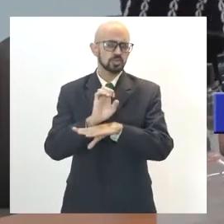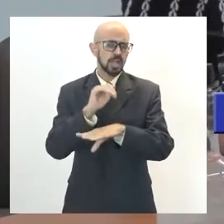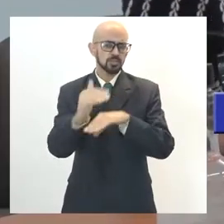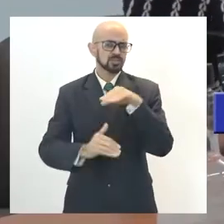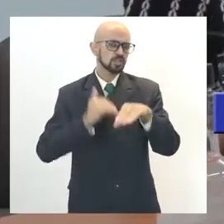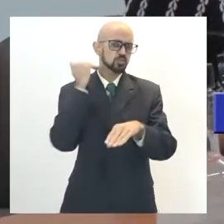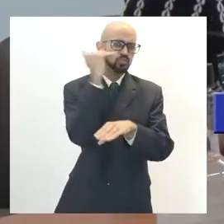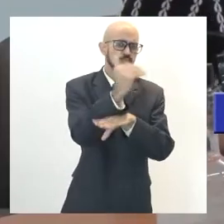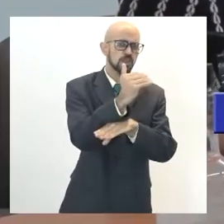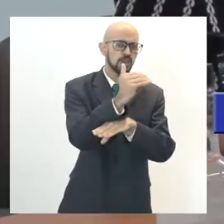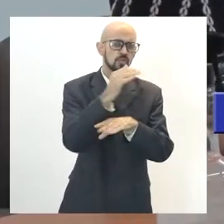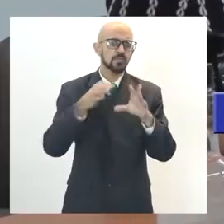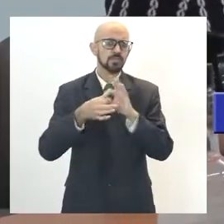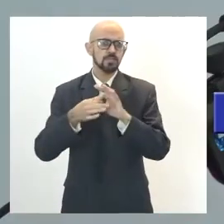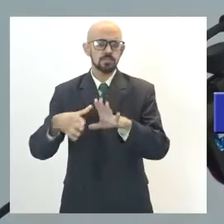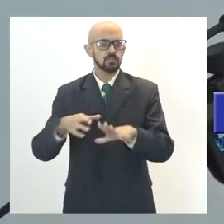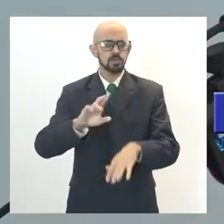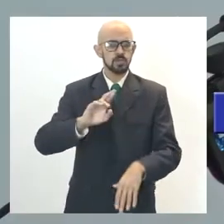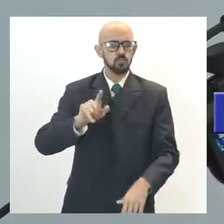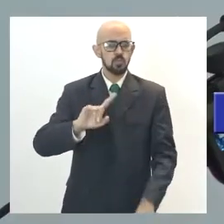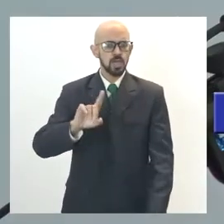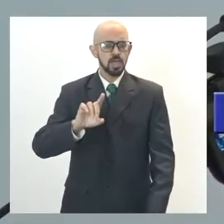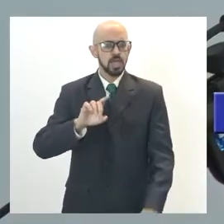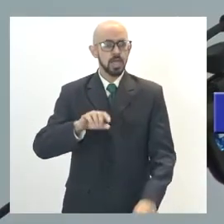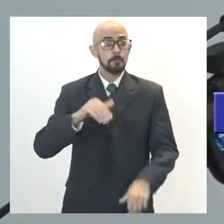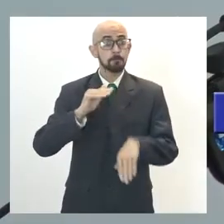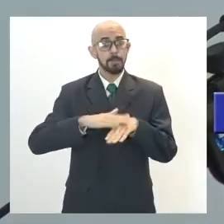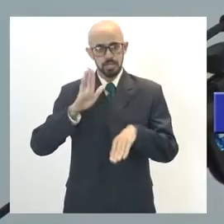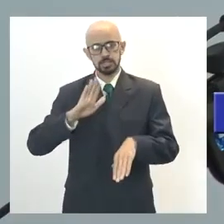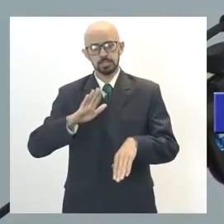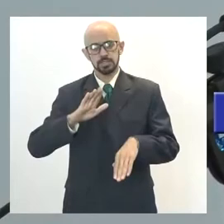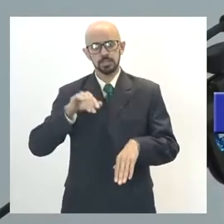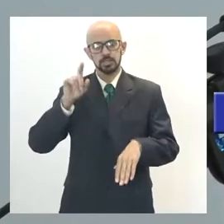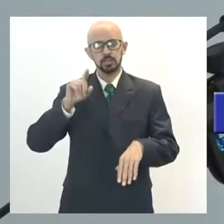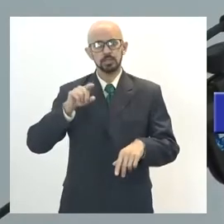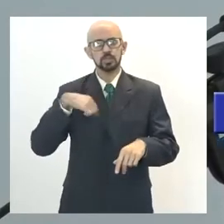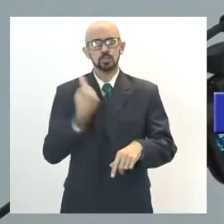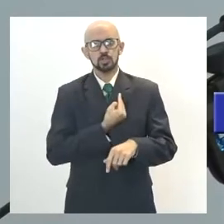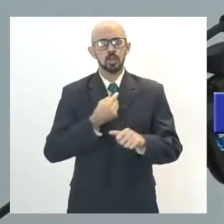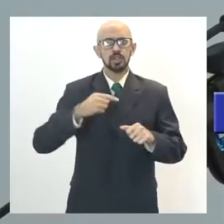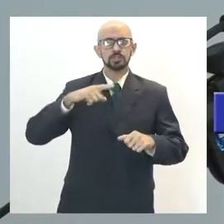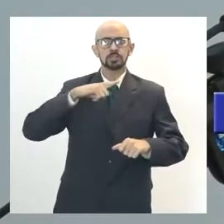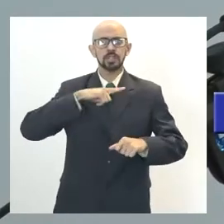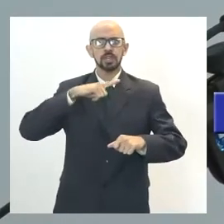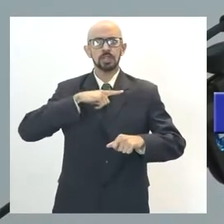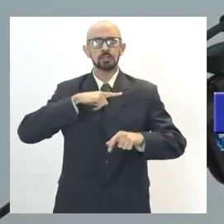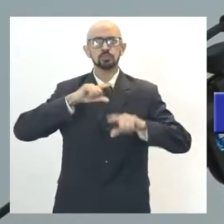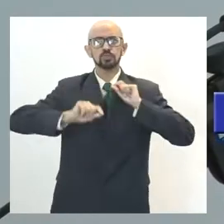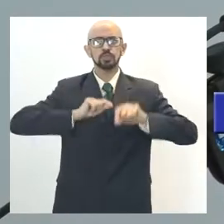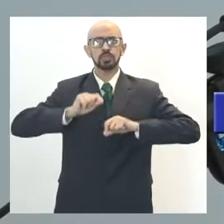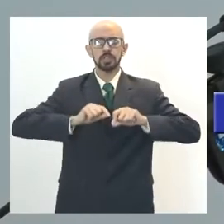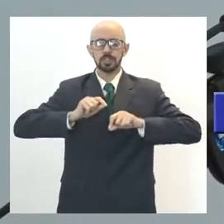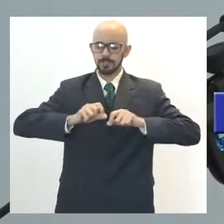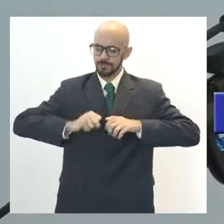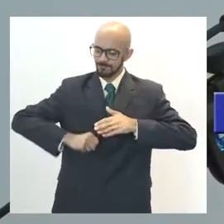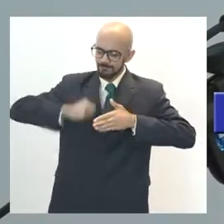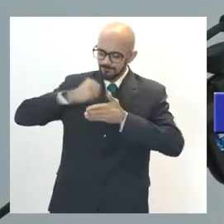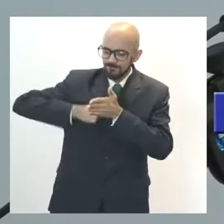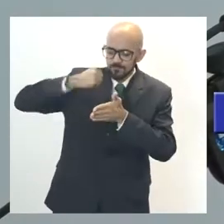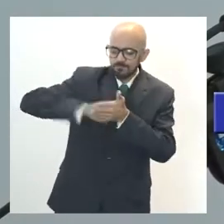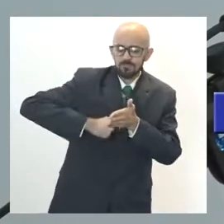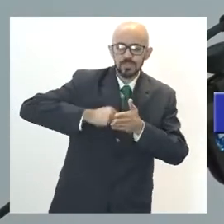soberano e autônomo muito mais do que isso nós estamos nas teremos que enfrentar uma